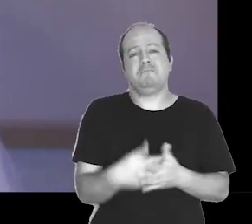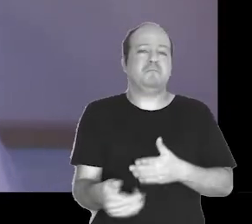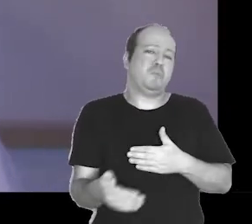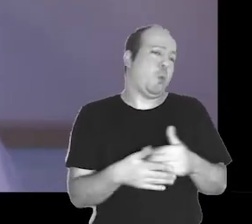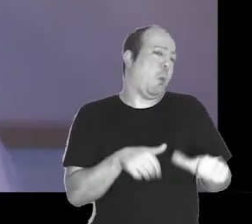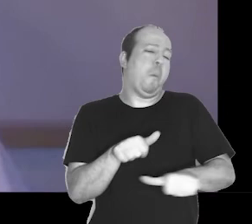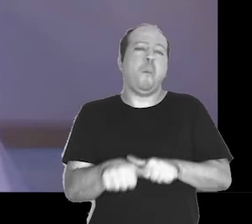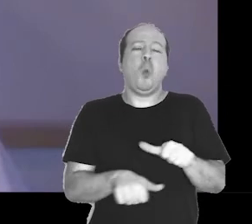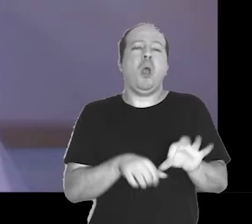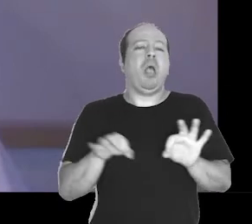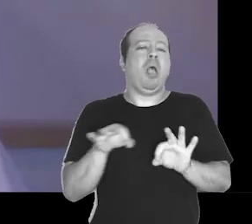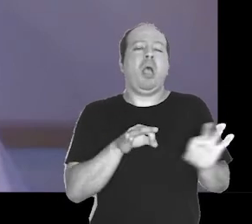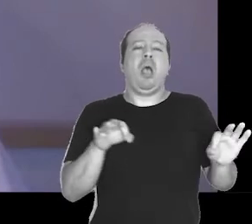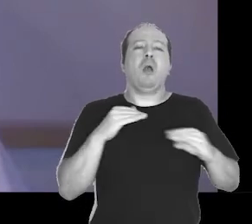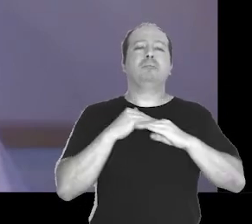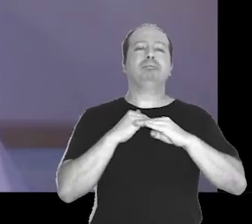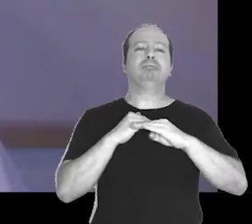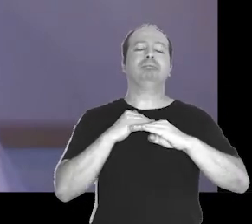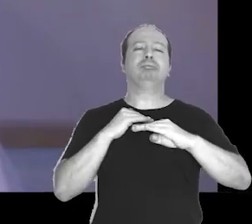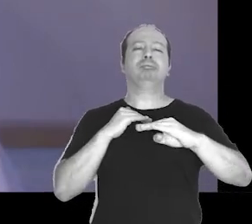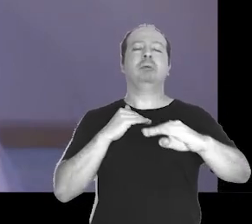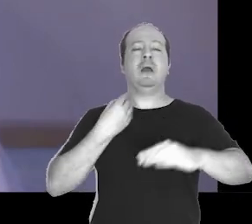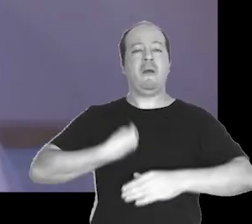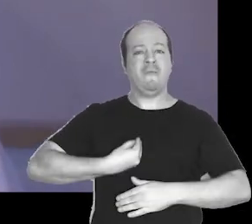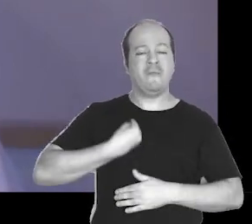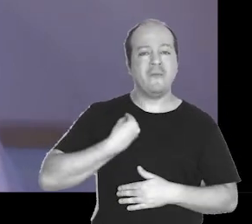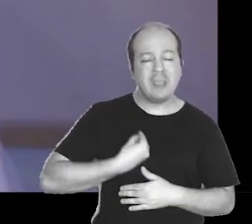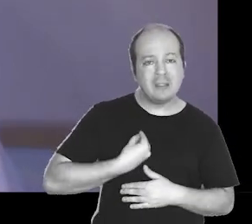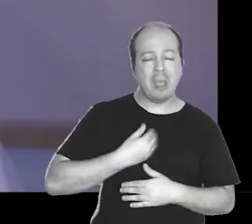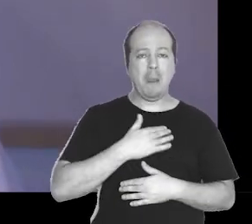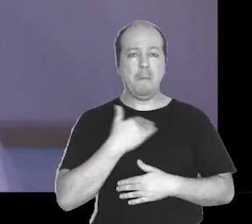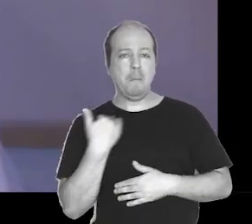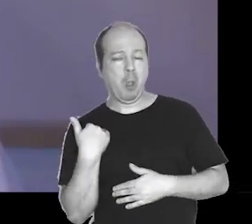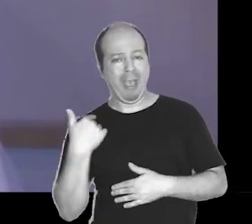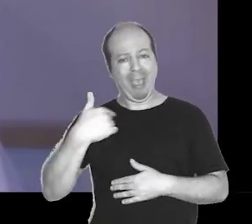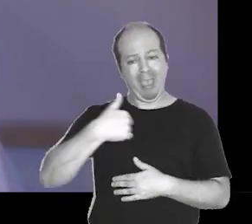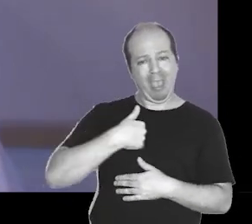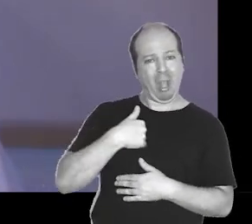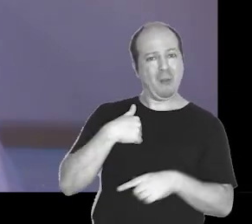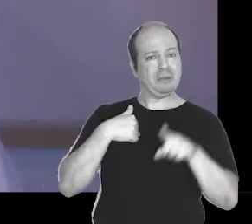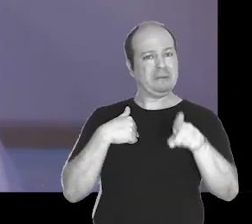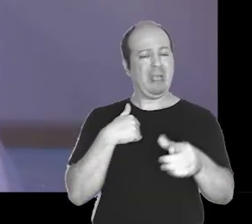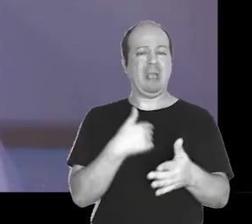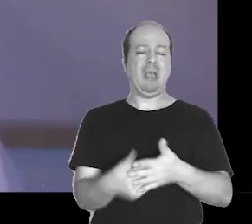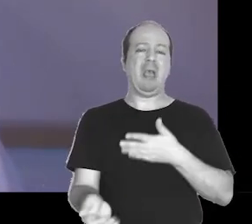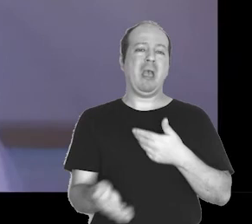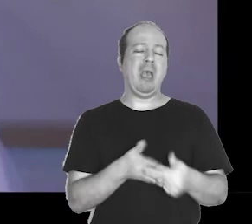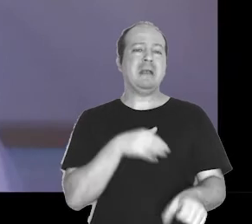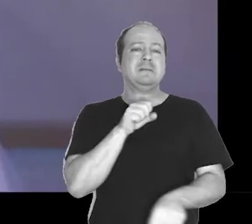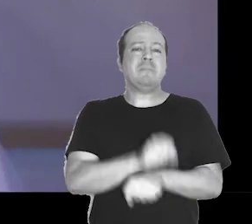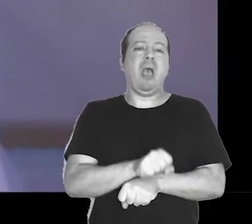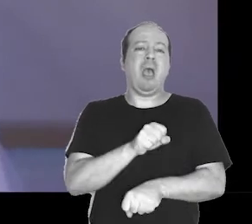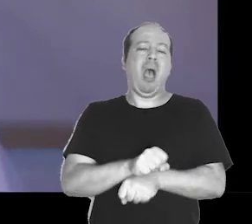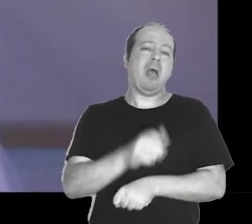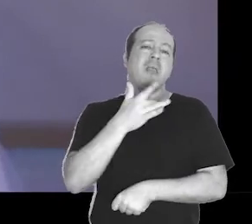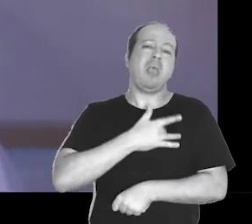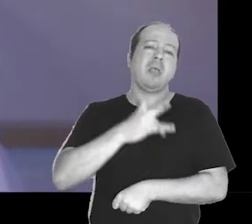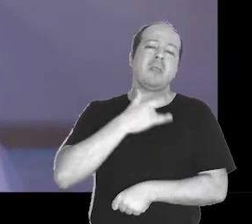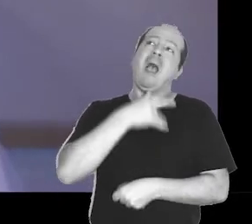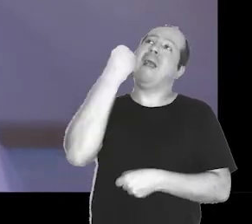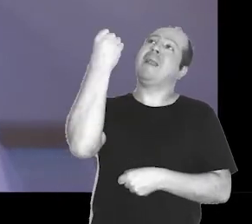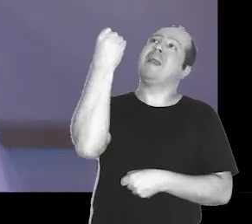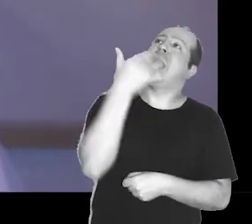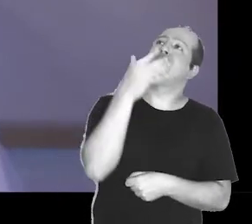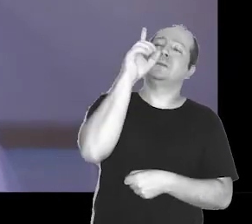inalterável imposta pela deusa. Nem você, nem eu esperamos nenhuma misericórdia da graça